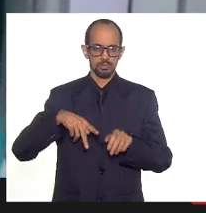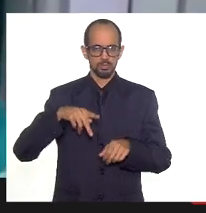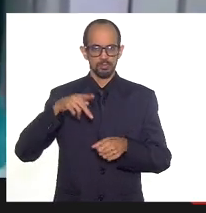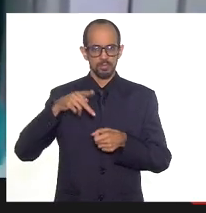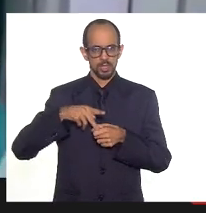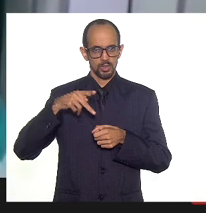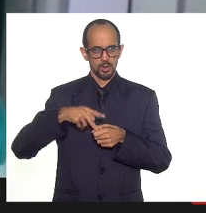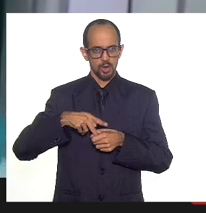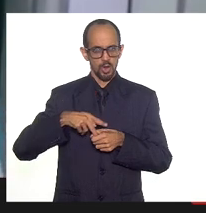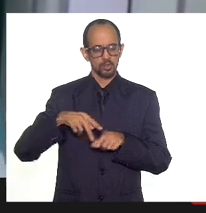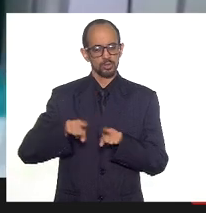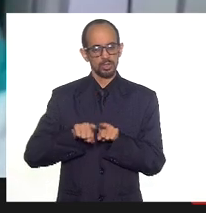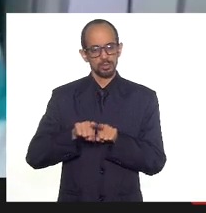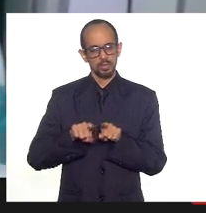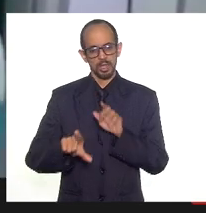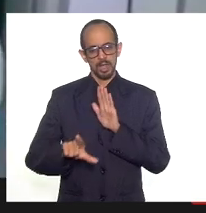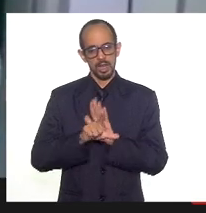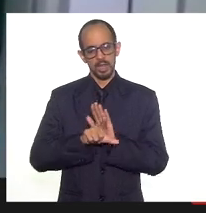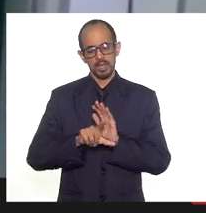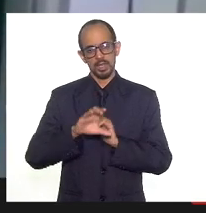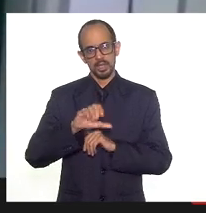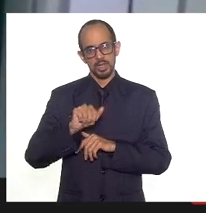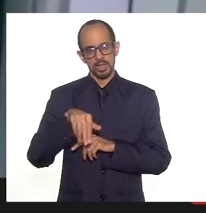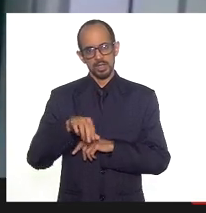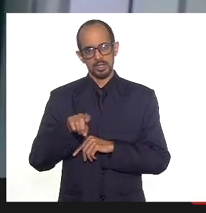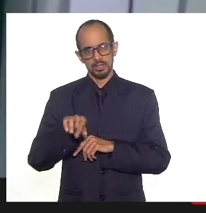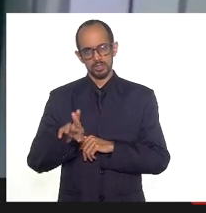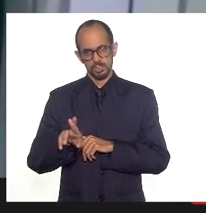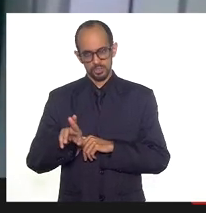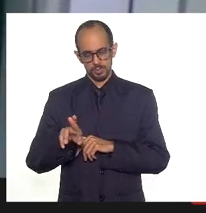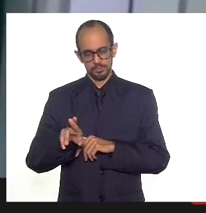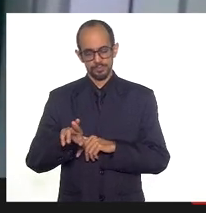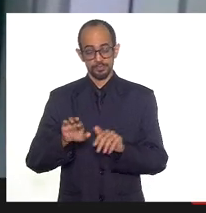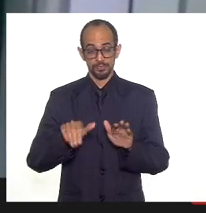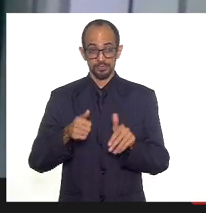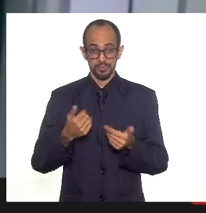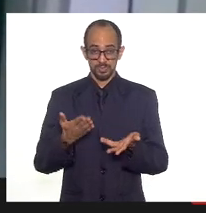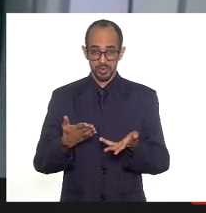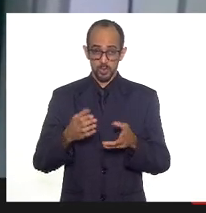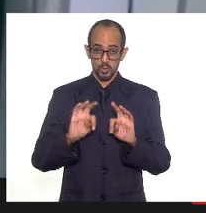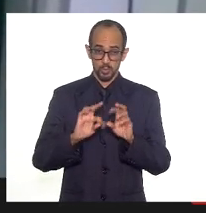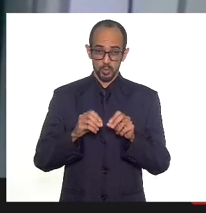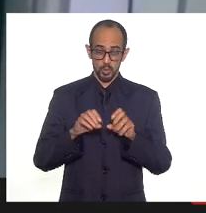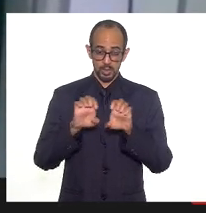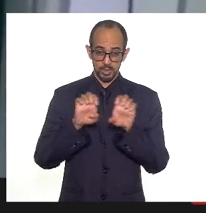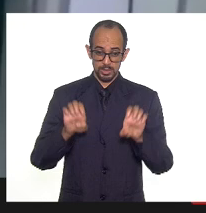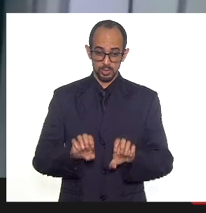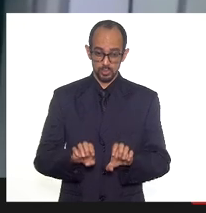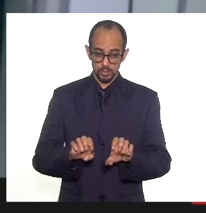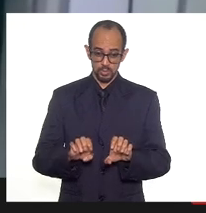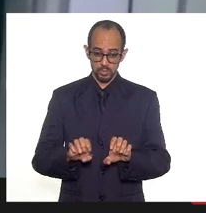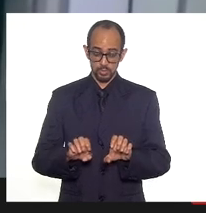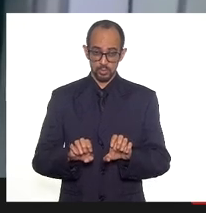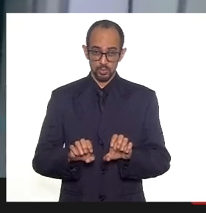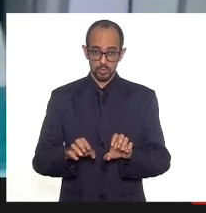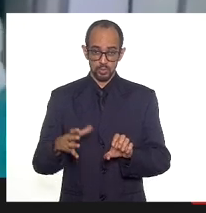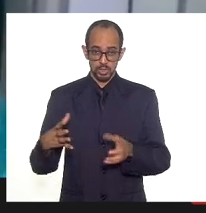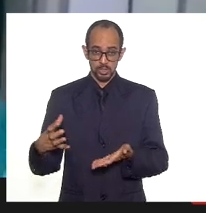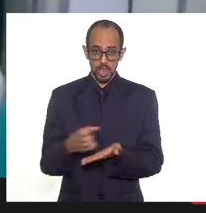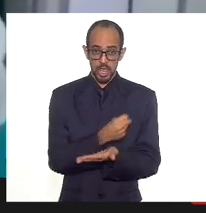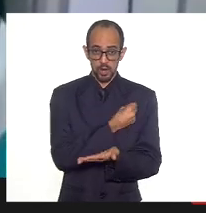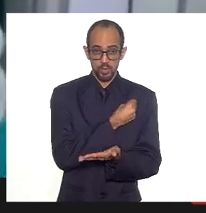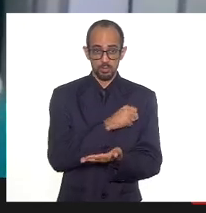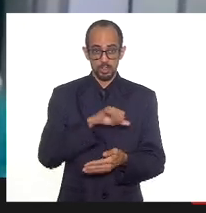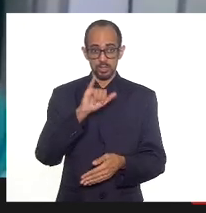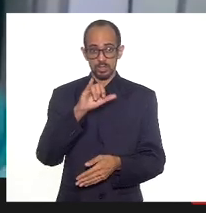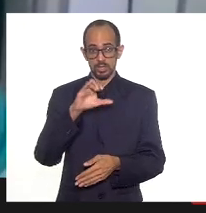gente cita toda hora. Então, assim, a gente tem, além da dimensão estruturante da legislação que afeta o recolhimento do ICMS desse setor, a gente